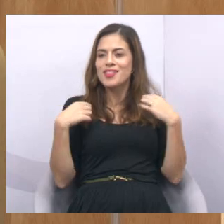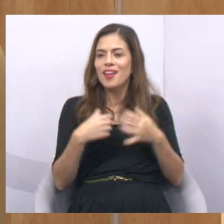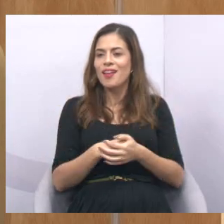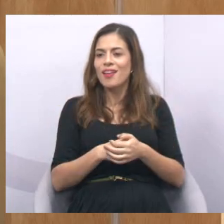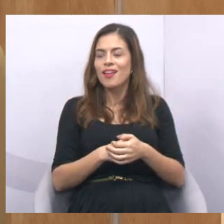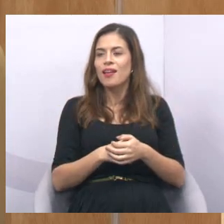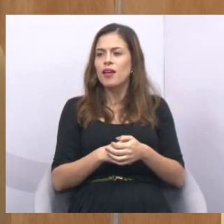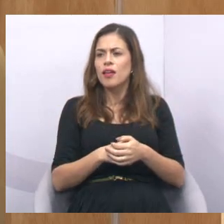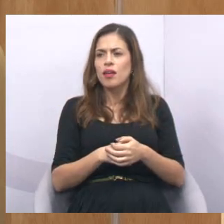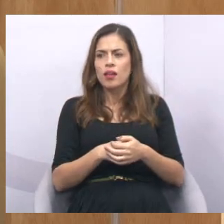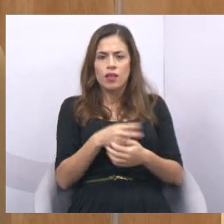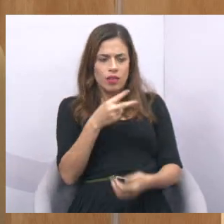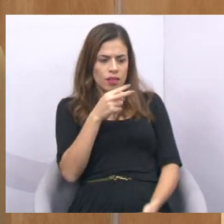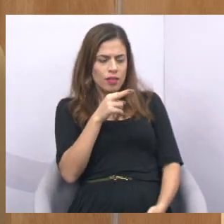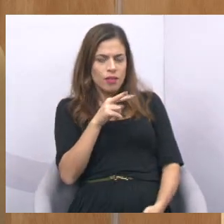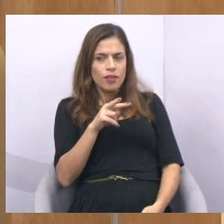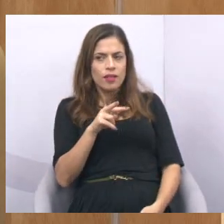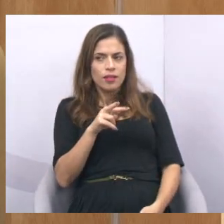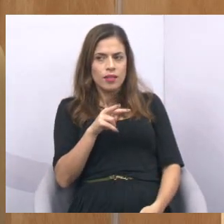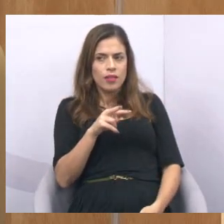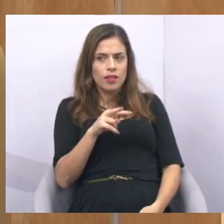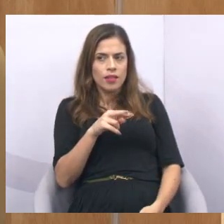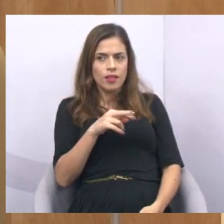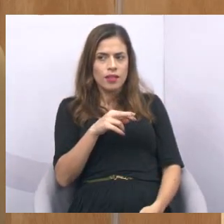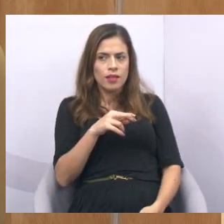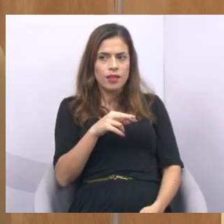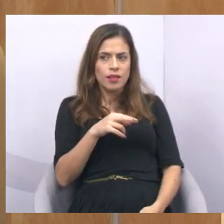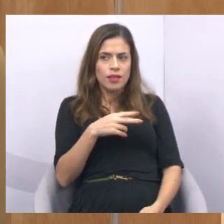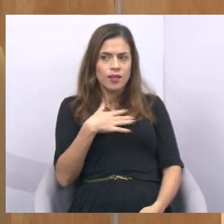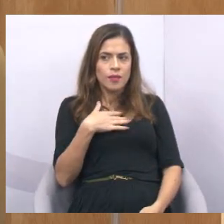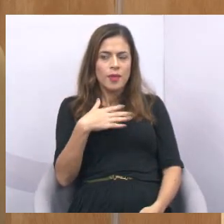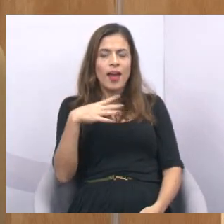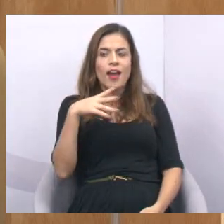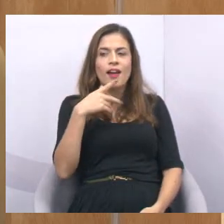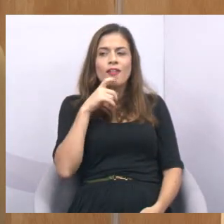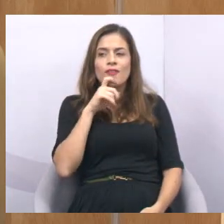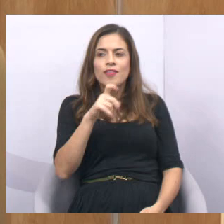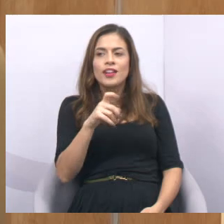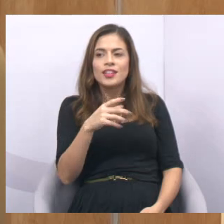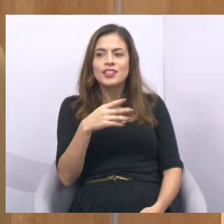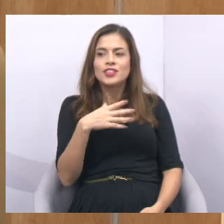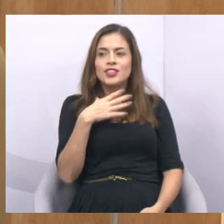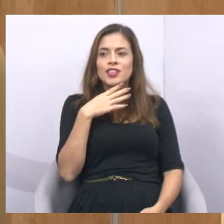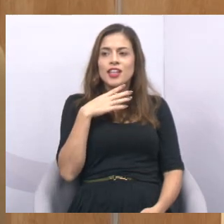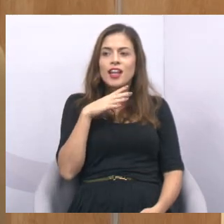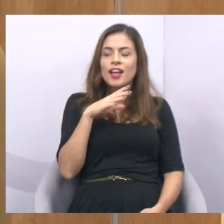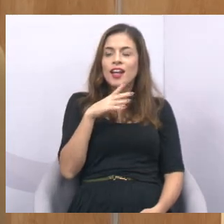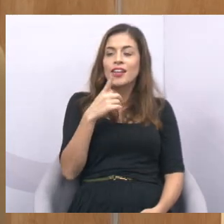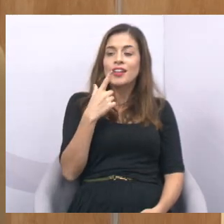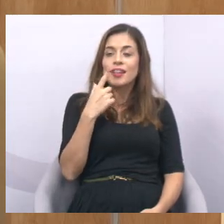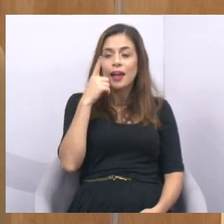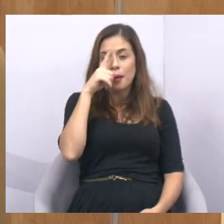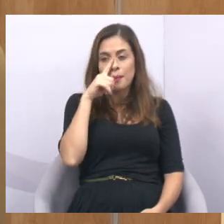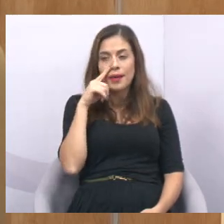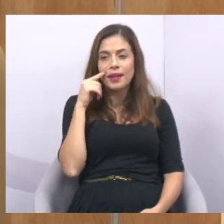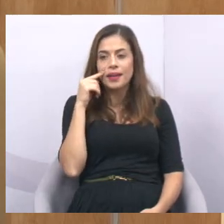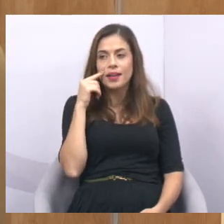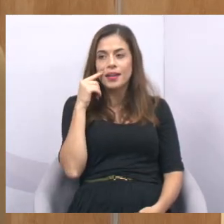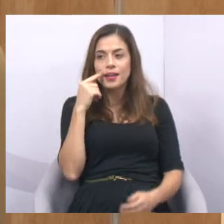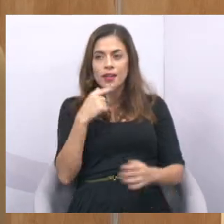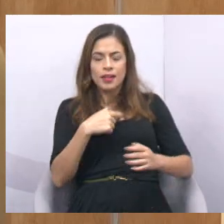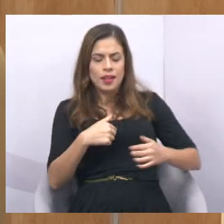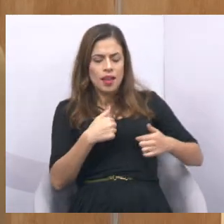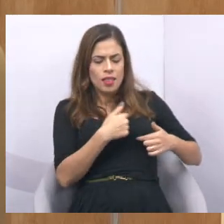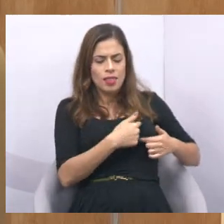olhei, era a camisa verde e amarela, vocês conhecem, e a